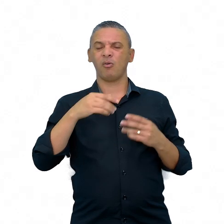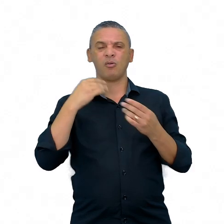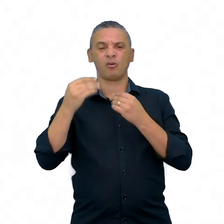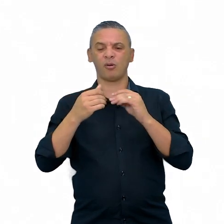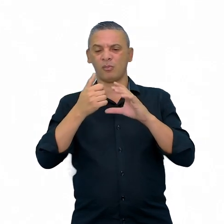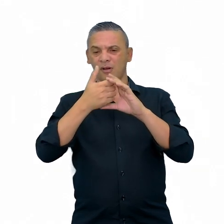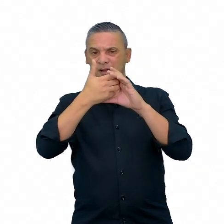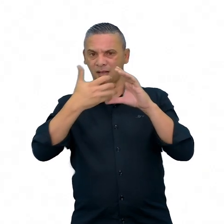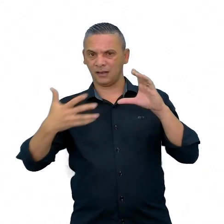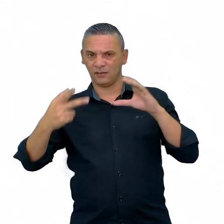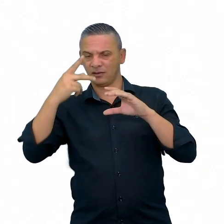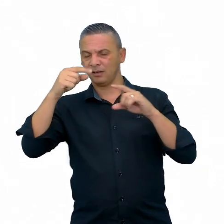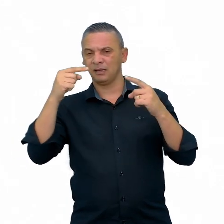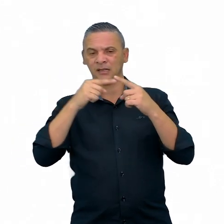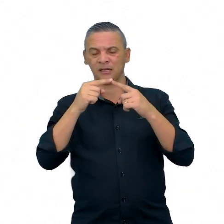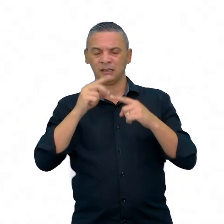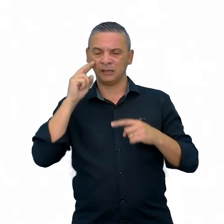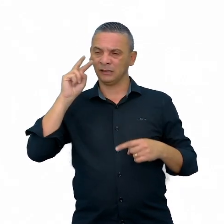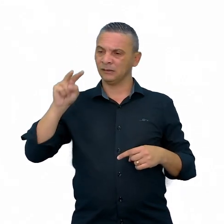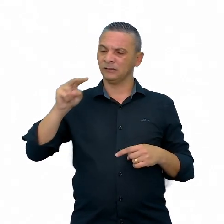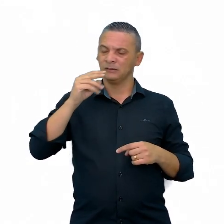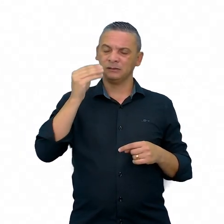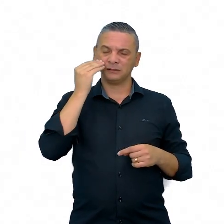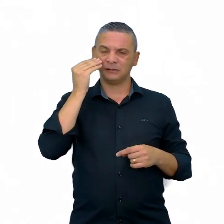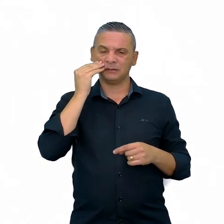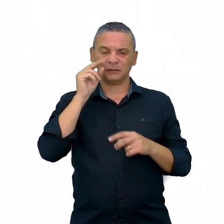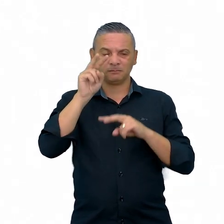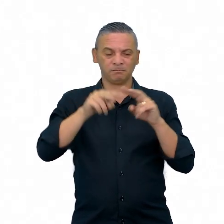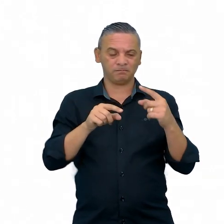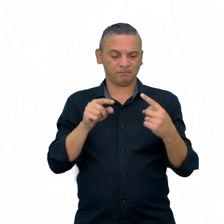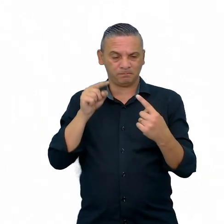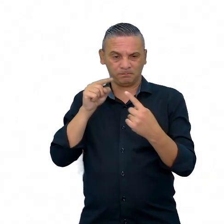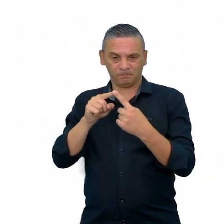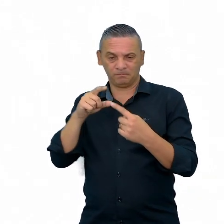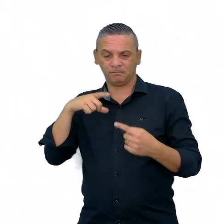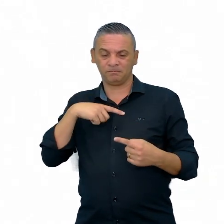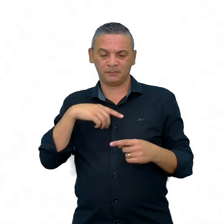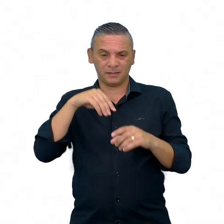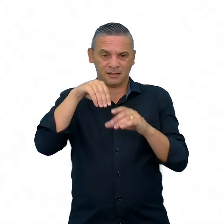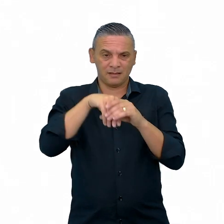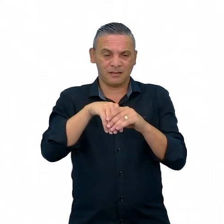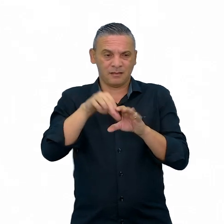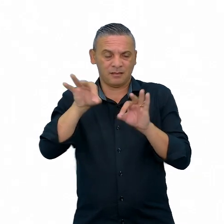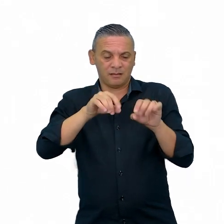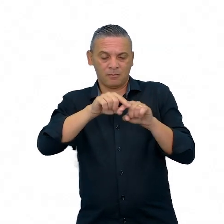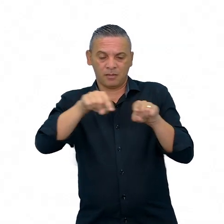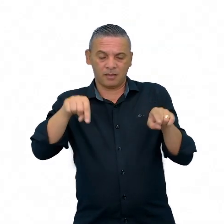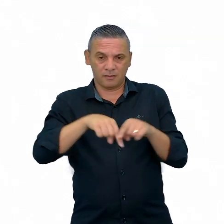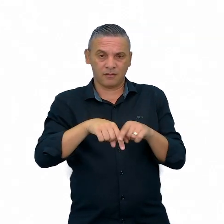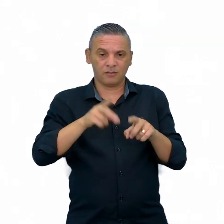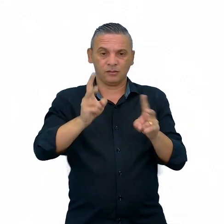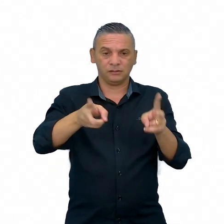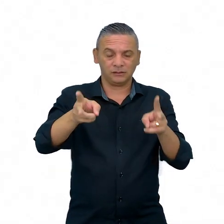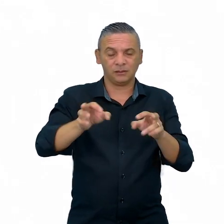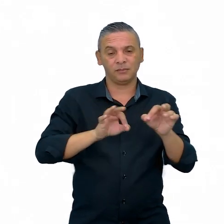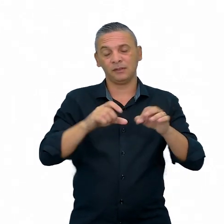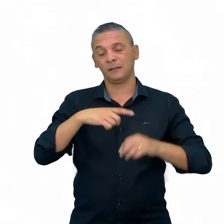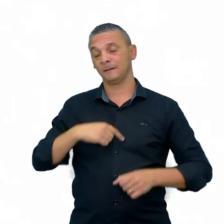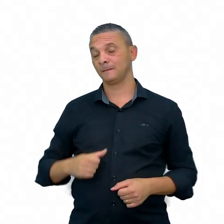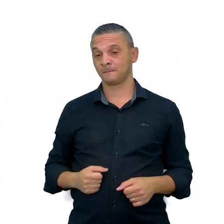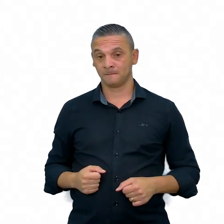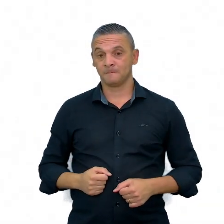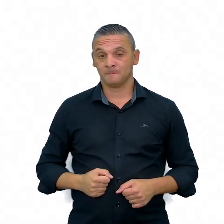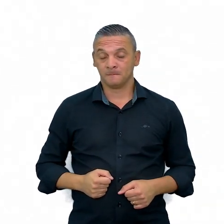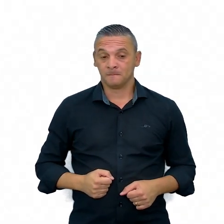É explorar esse universo numérico que nós temos dentro do material Aprender Sempre. A segunda